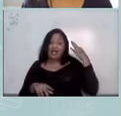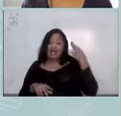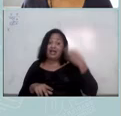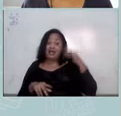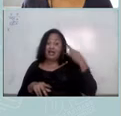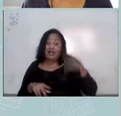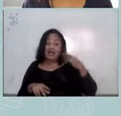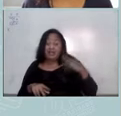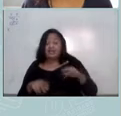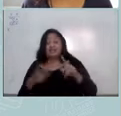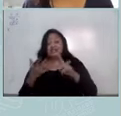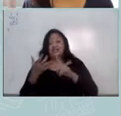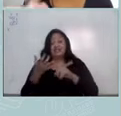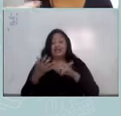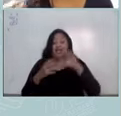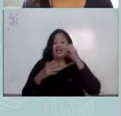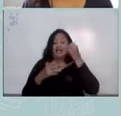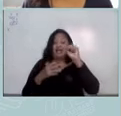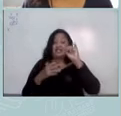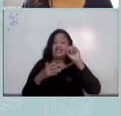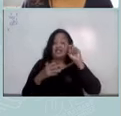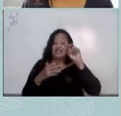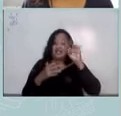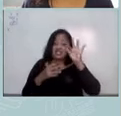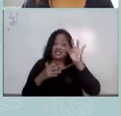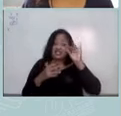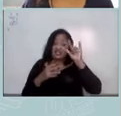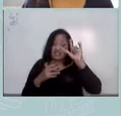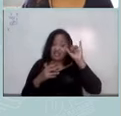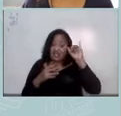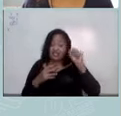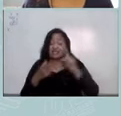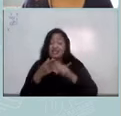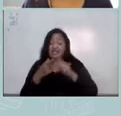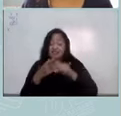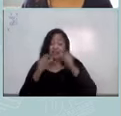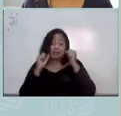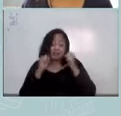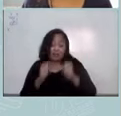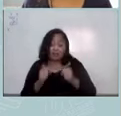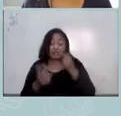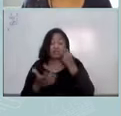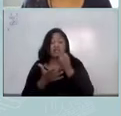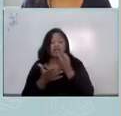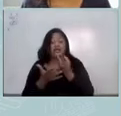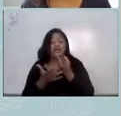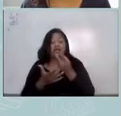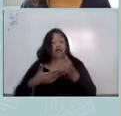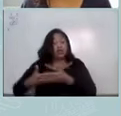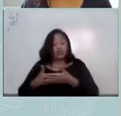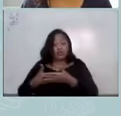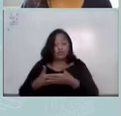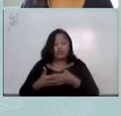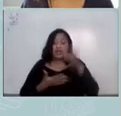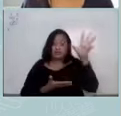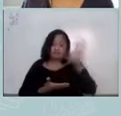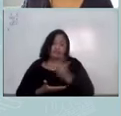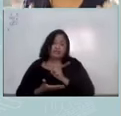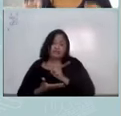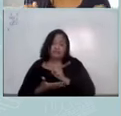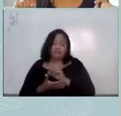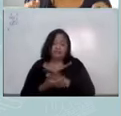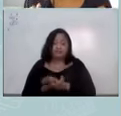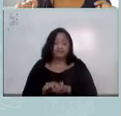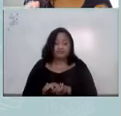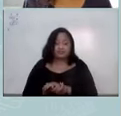que são de transmissão congênita que podem causar aí alguns danos, alguns problemas para essa criança durante a gravidez, tá?